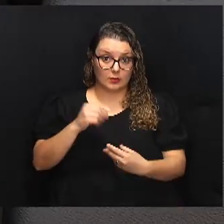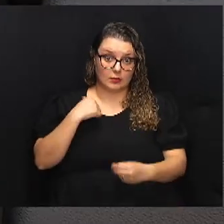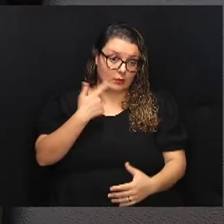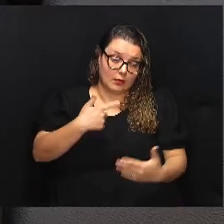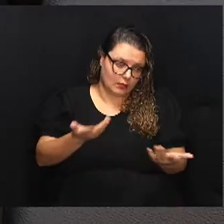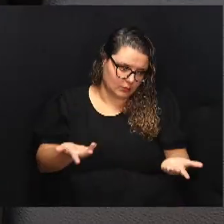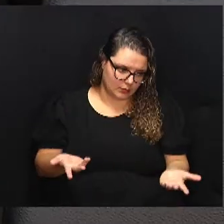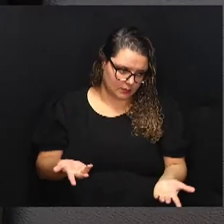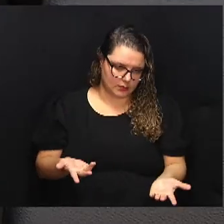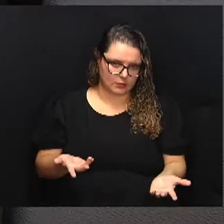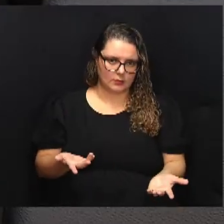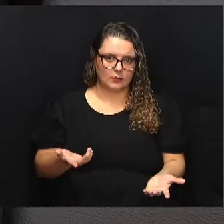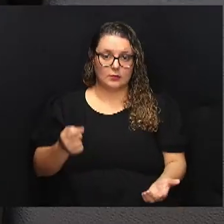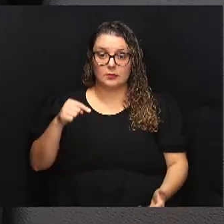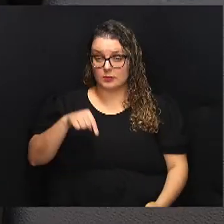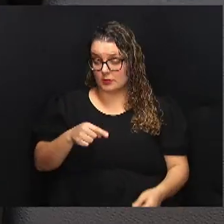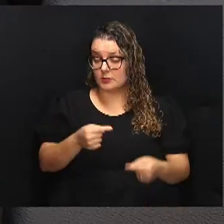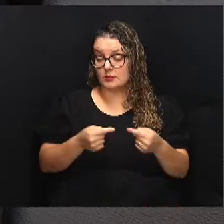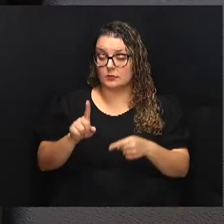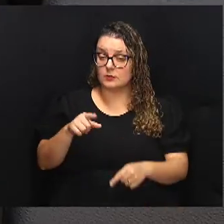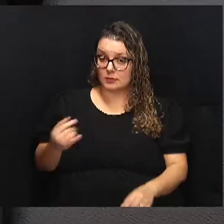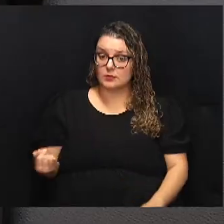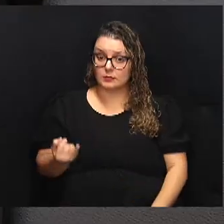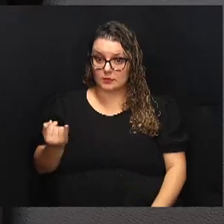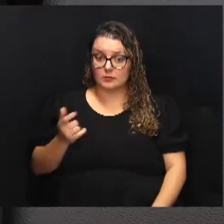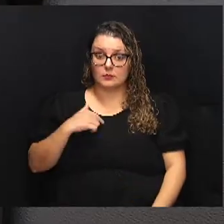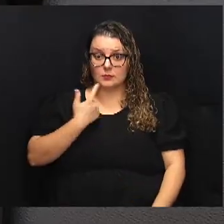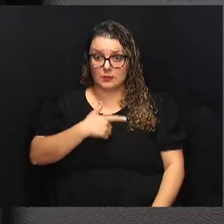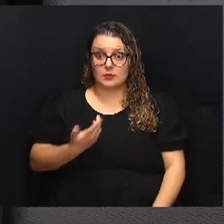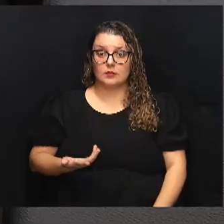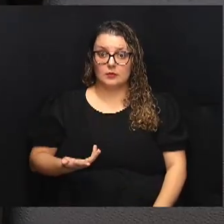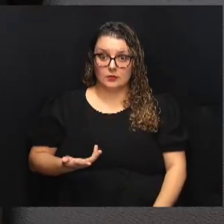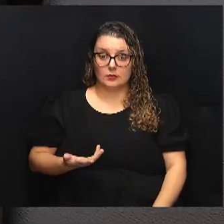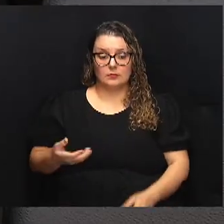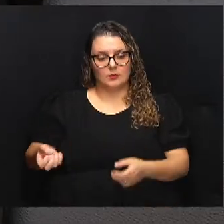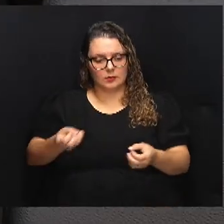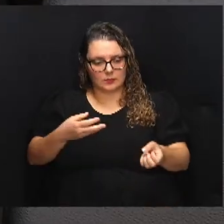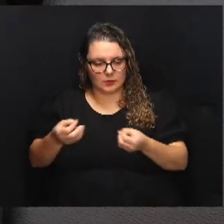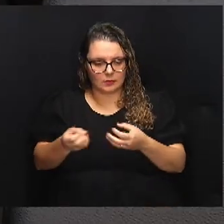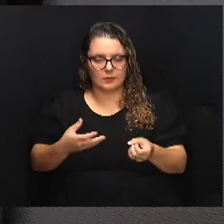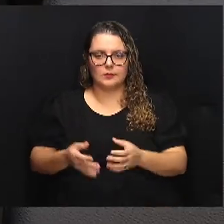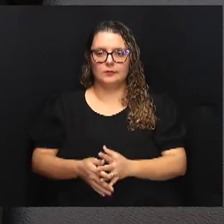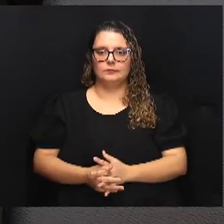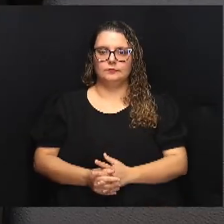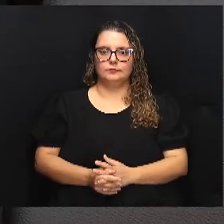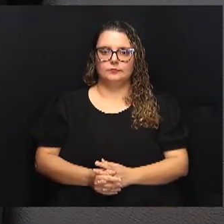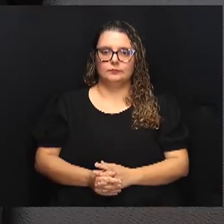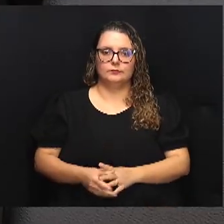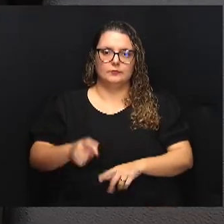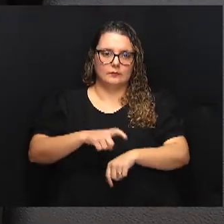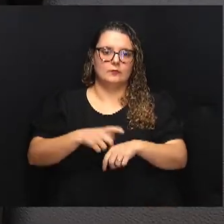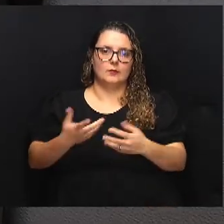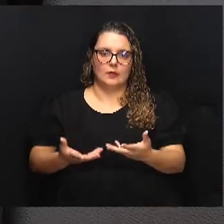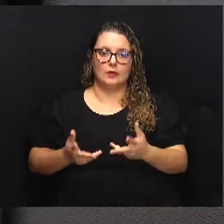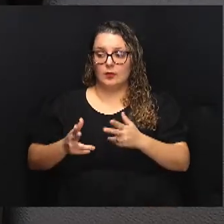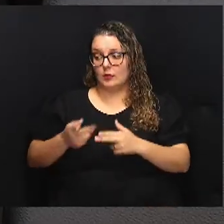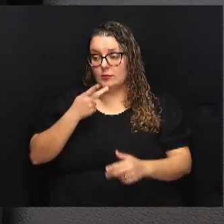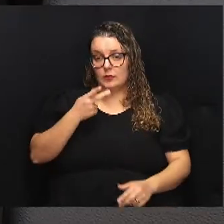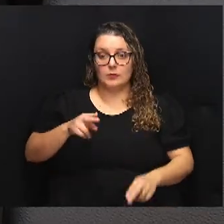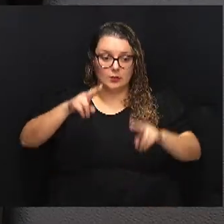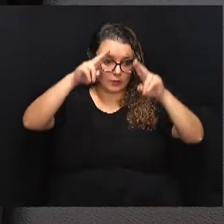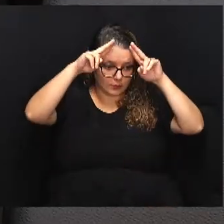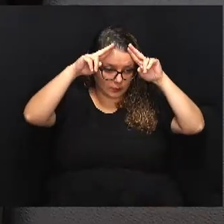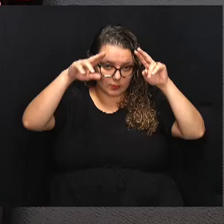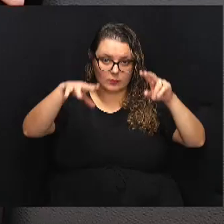Então, esse debate é importante, para a gente possa atualizar essas situações, como eu já disse, do pitbull, pegar